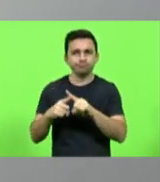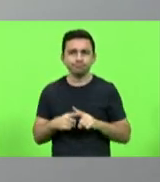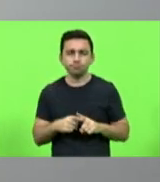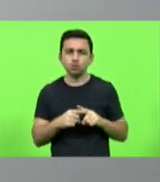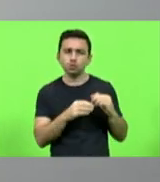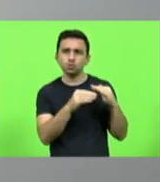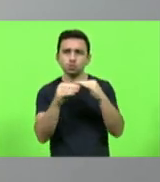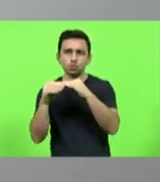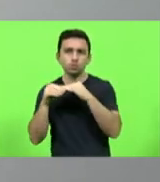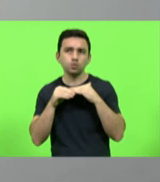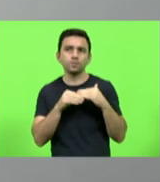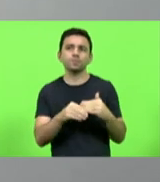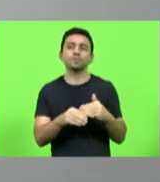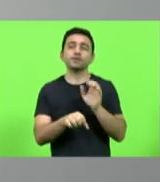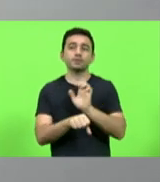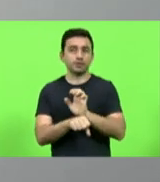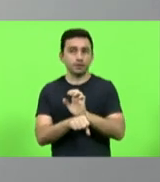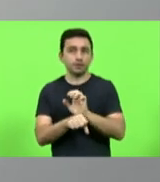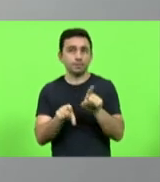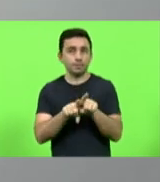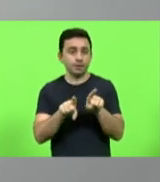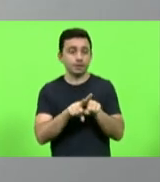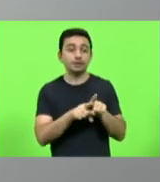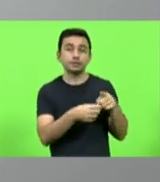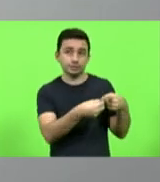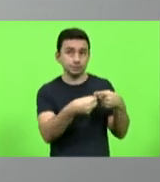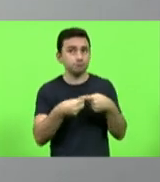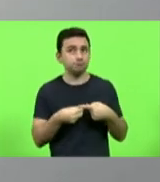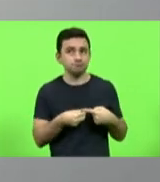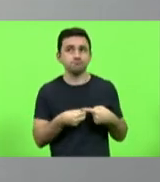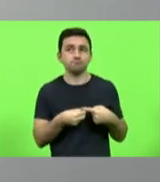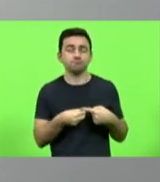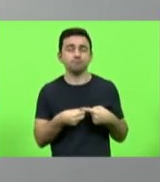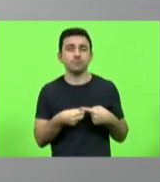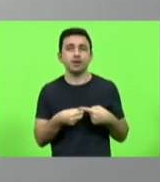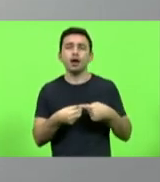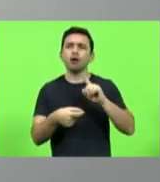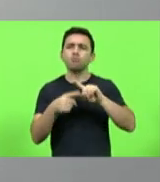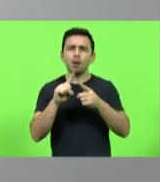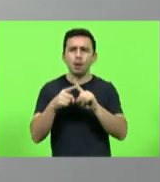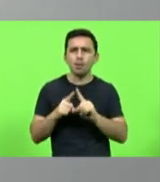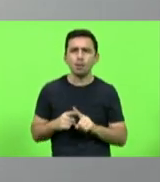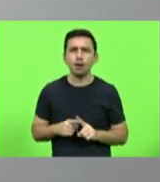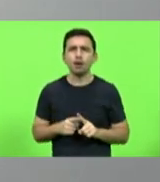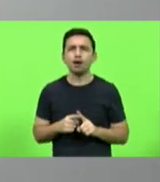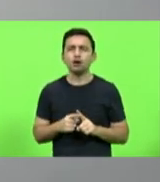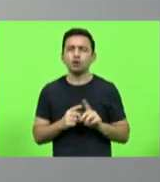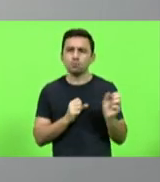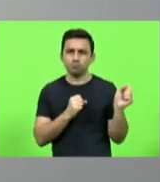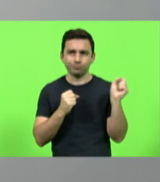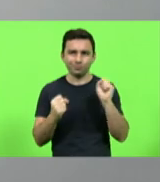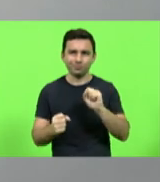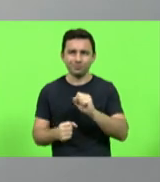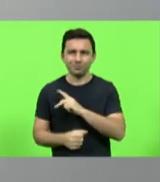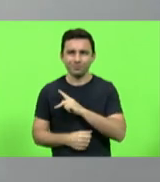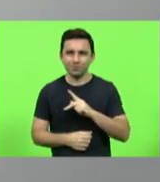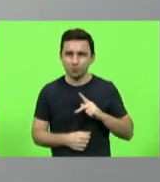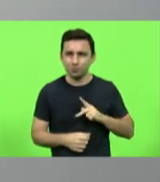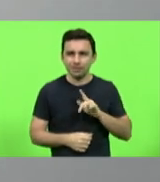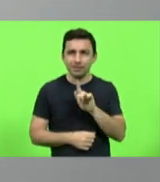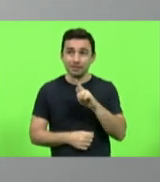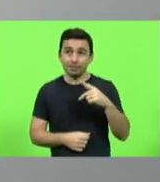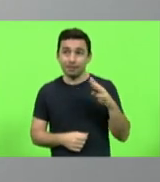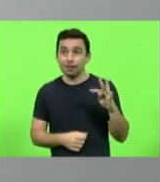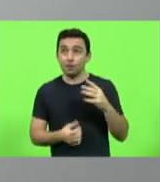na frente estadual, quanto na frente municipal. Nessa articulação com o poder público, o GT estabeleceu um